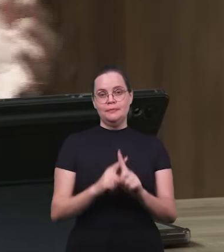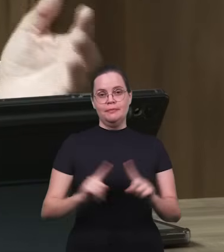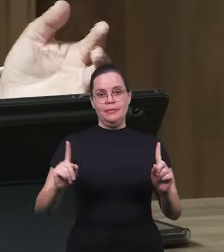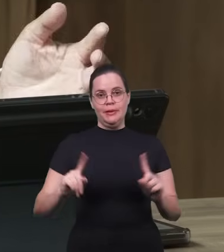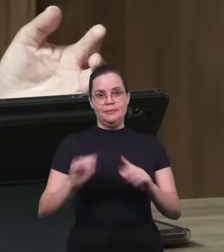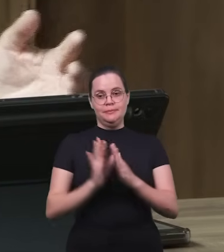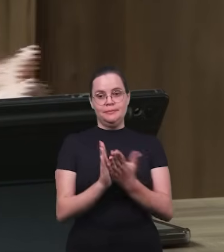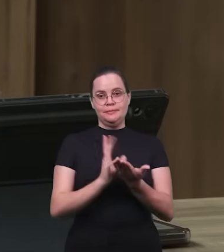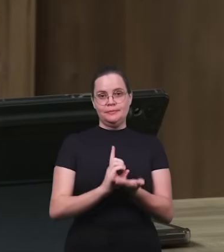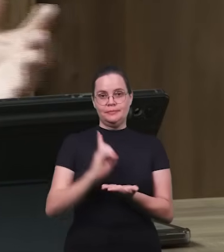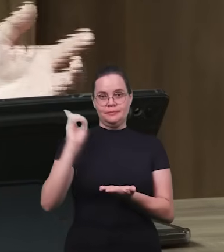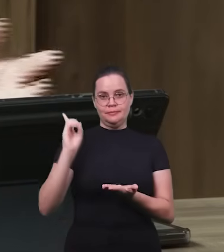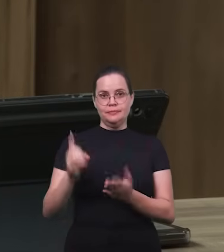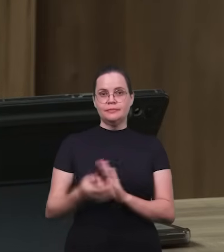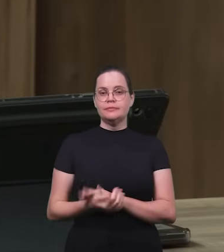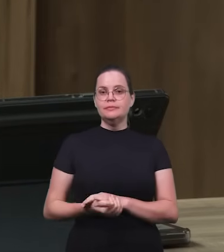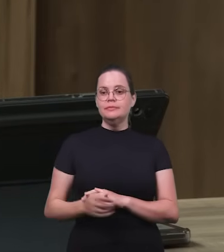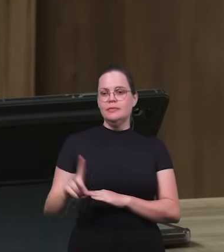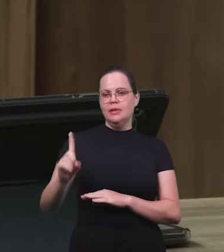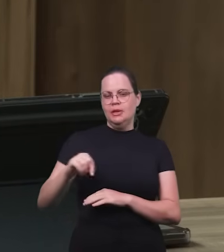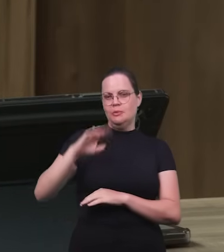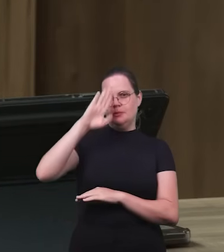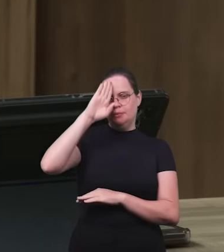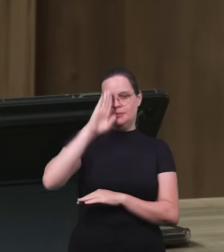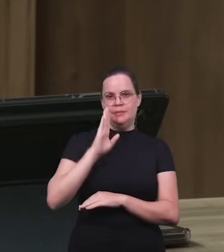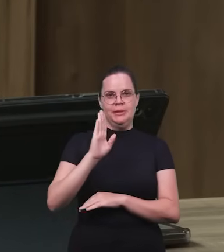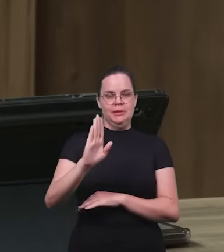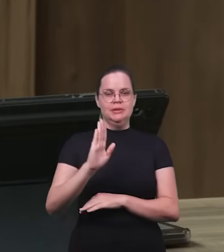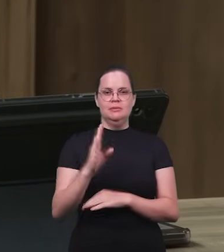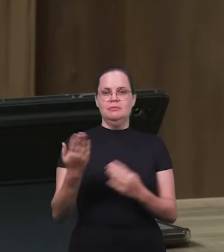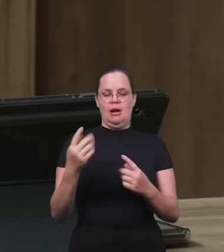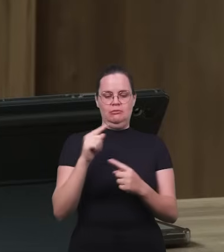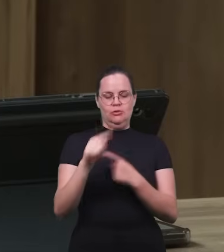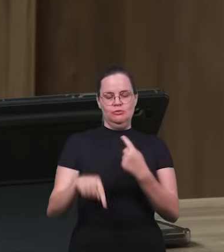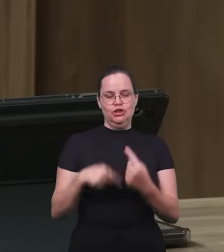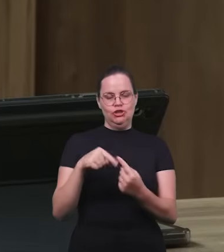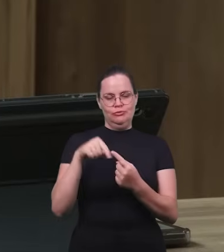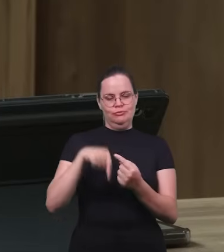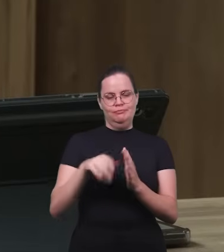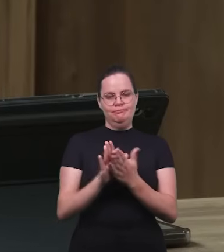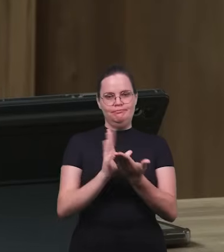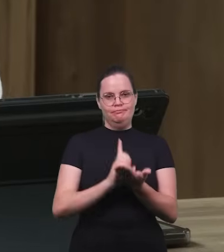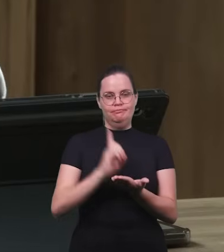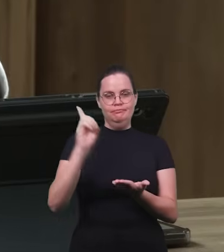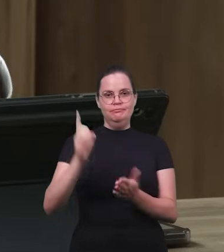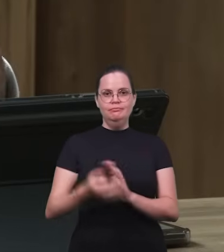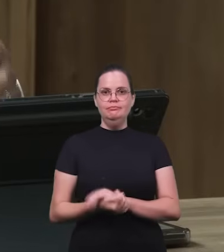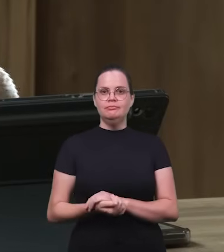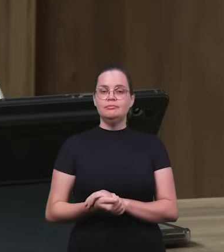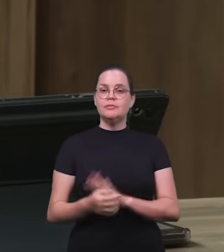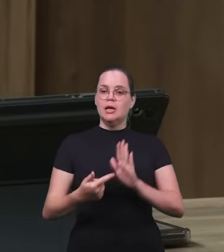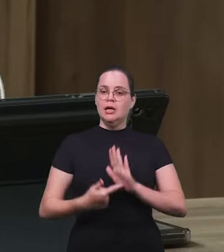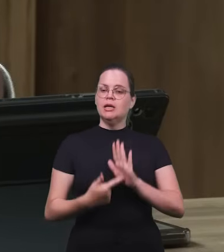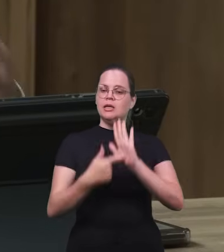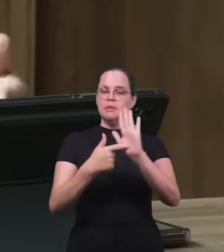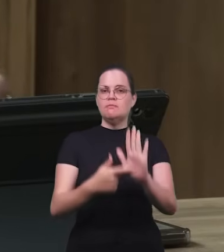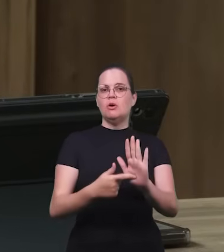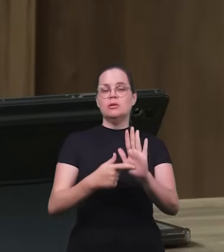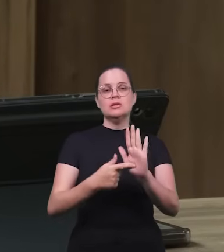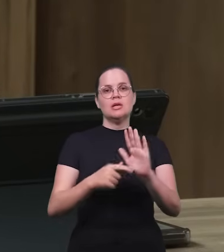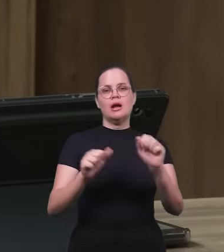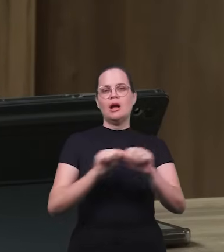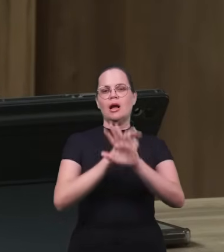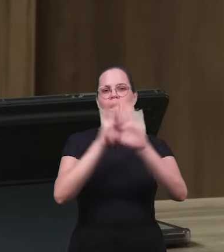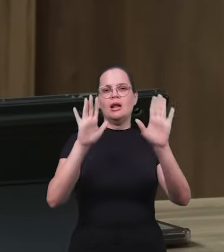o nosso, digamos assim, o nosso maior objetivo Sim. de entendermos, né? Ela é que revela quem